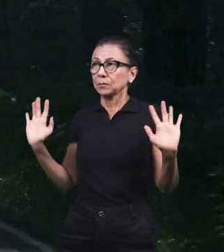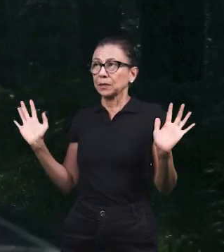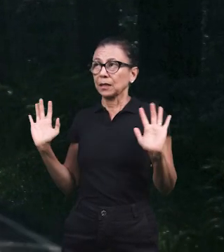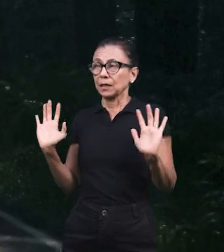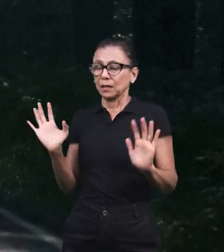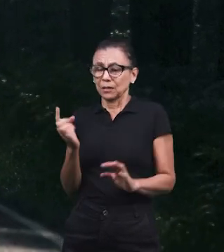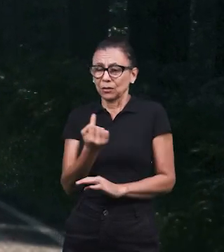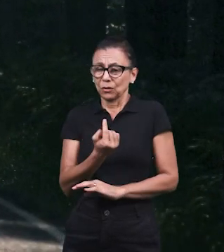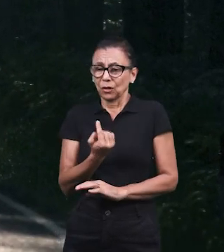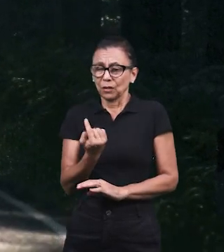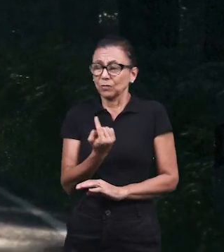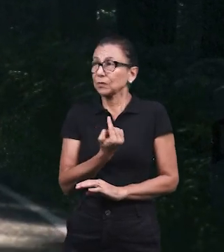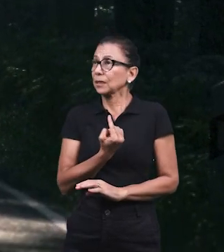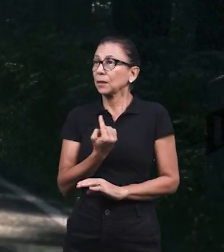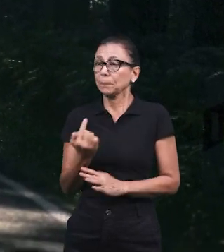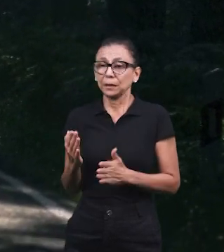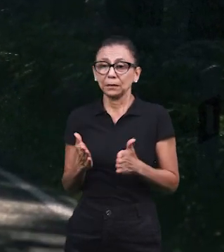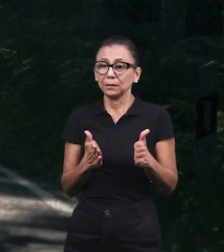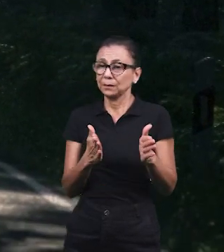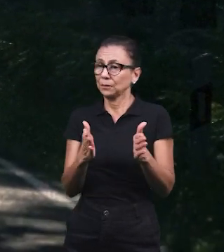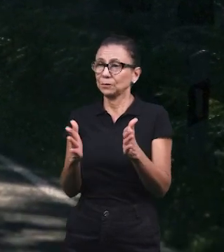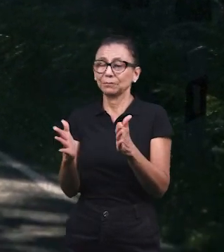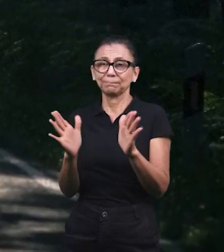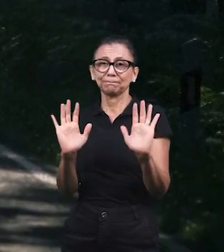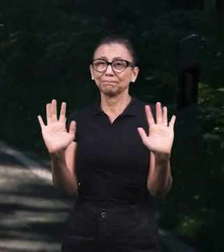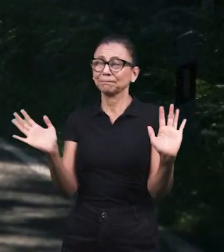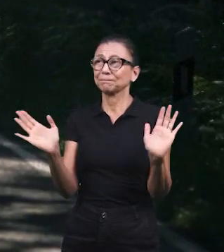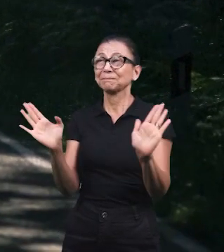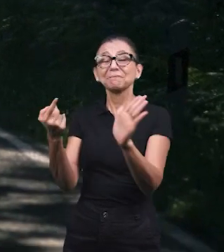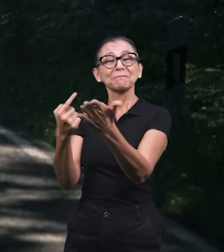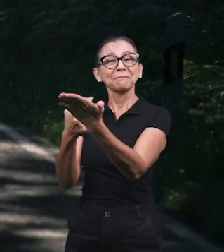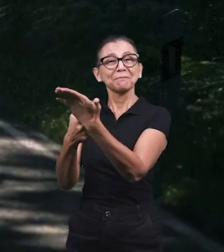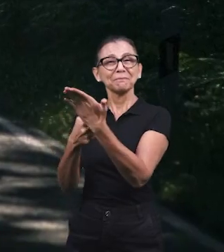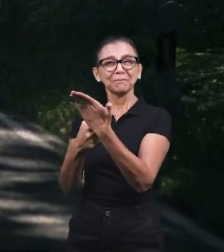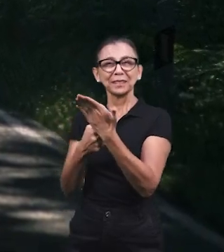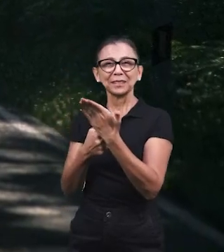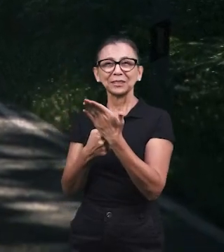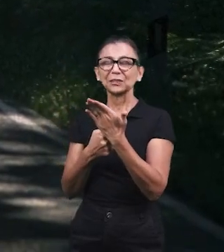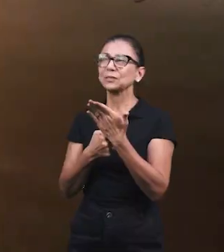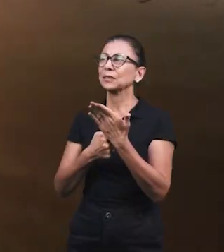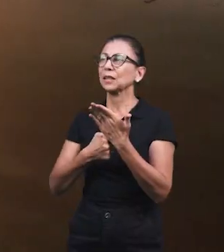Não, não me deixe só no caminho,